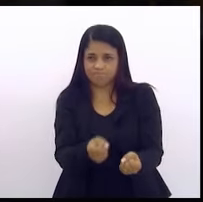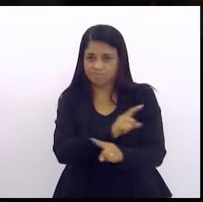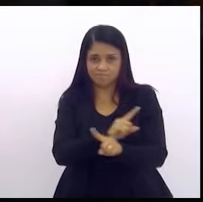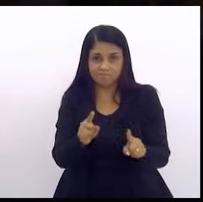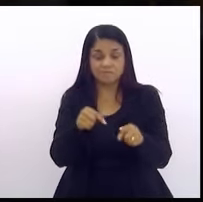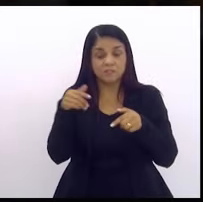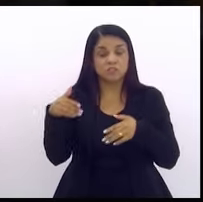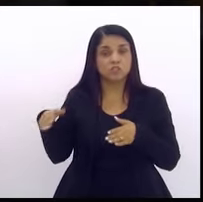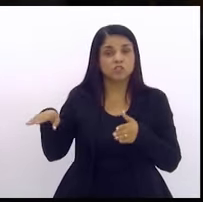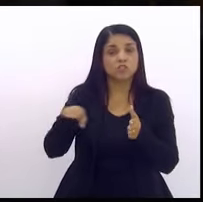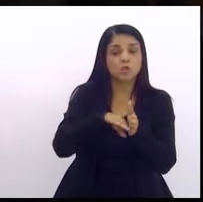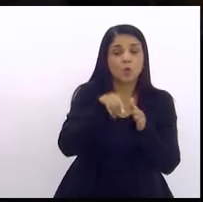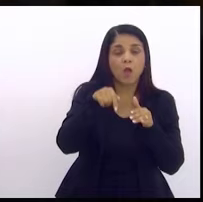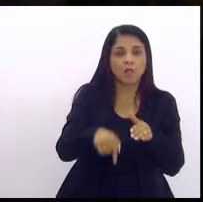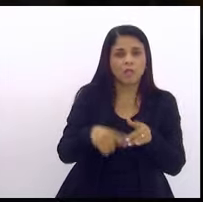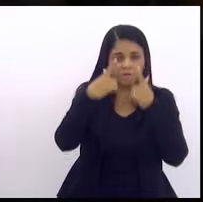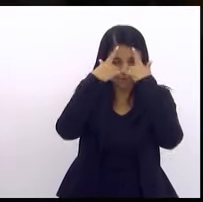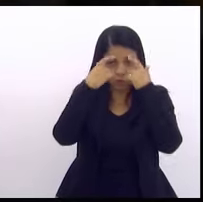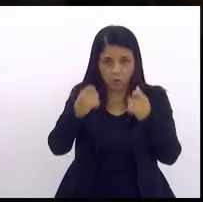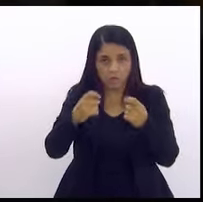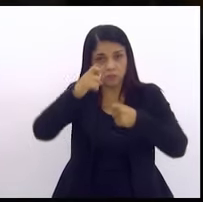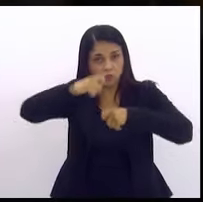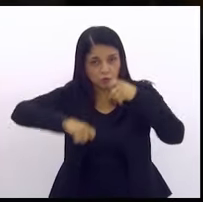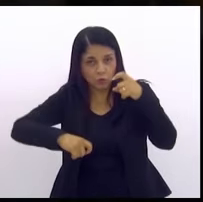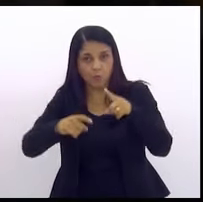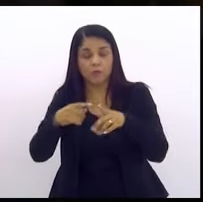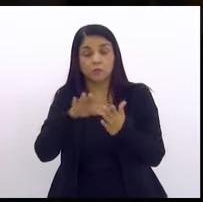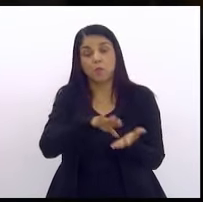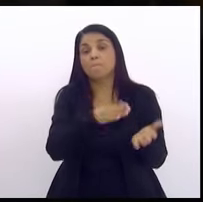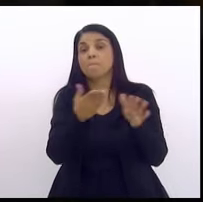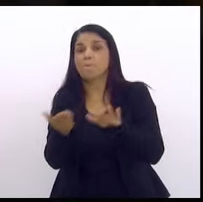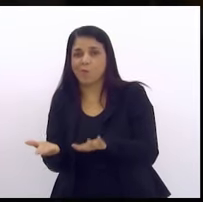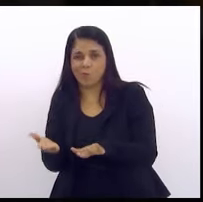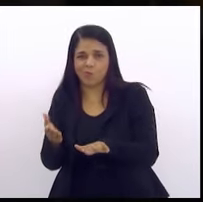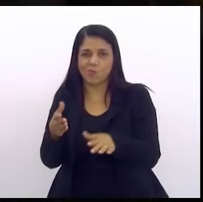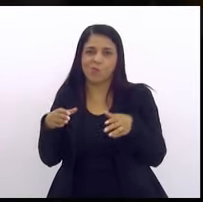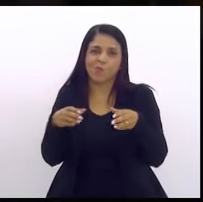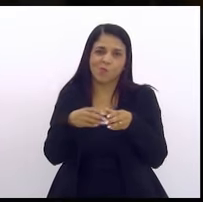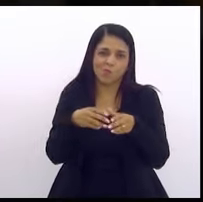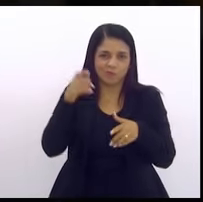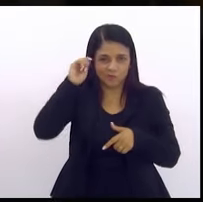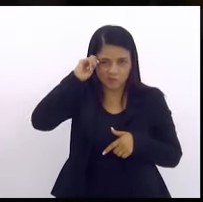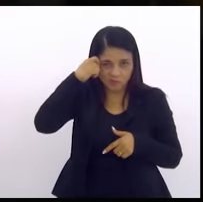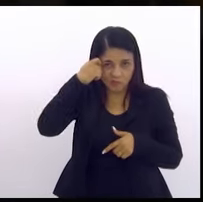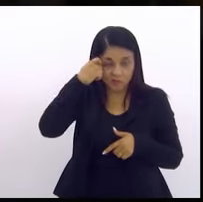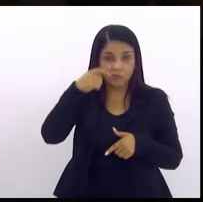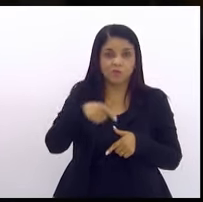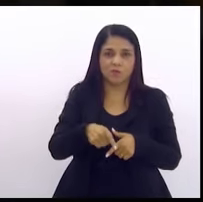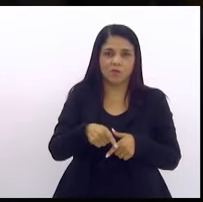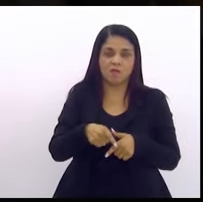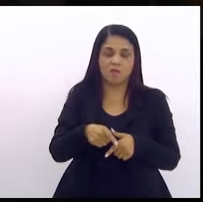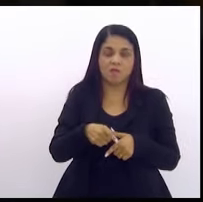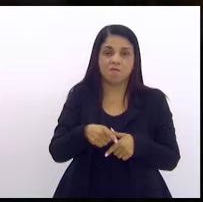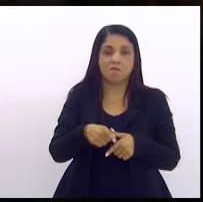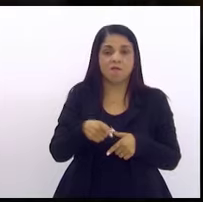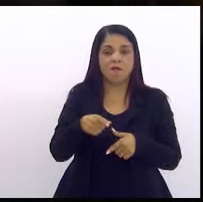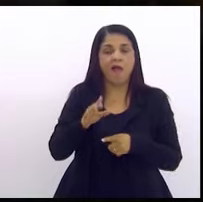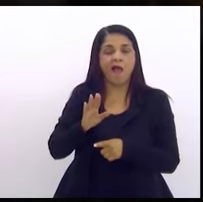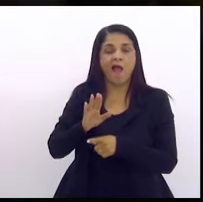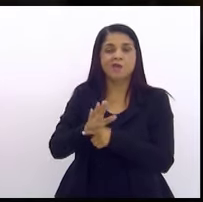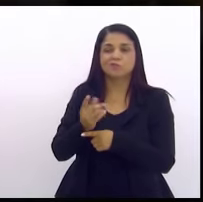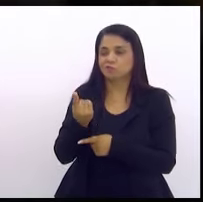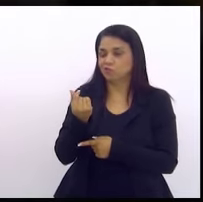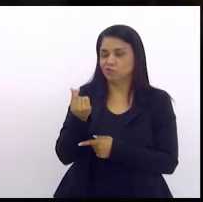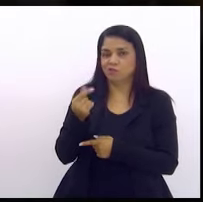que foi violentado, estuprado e morto para gerar riqueza para aqueles que ainda hoje